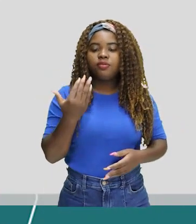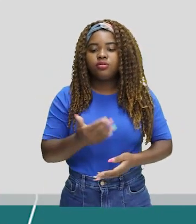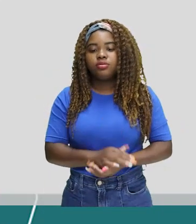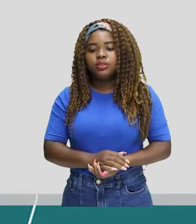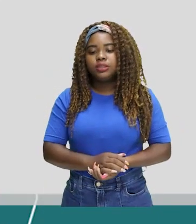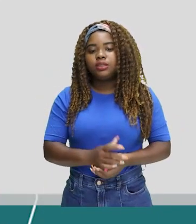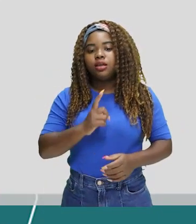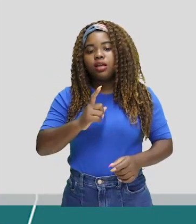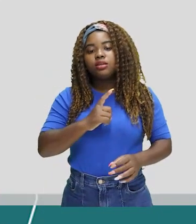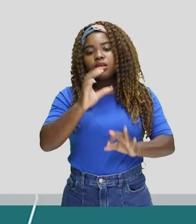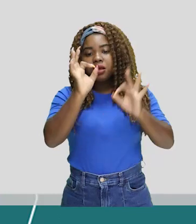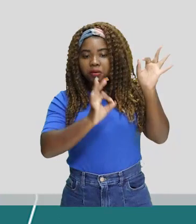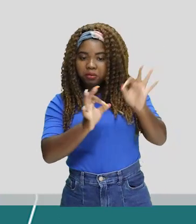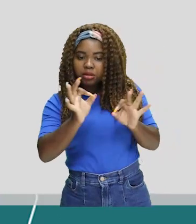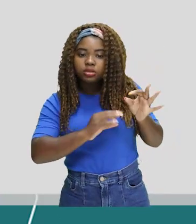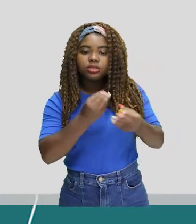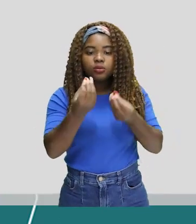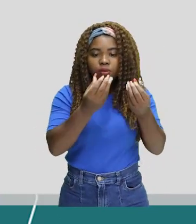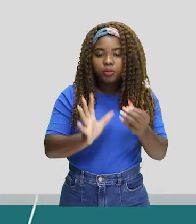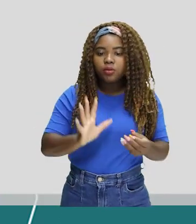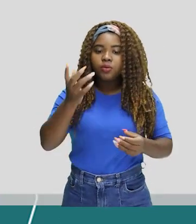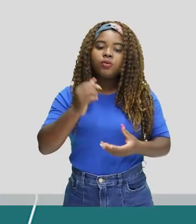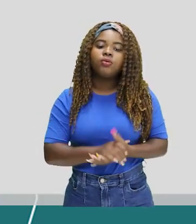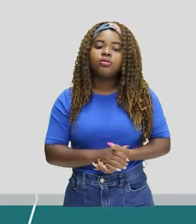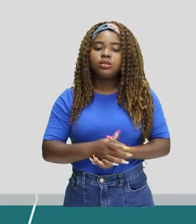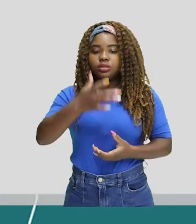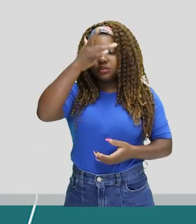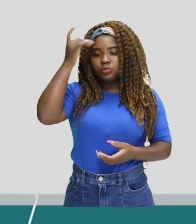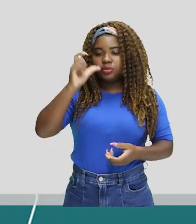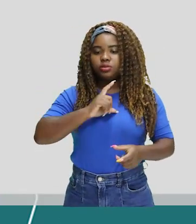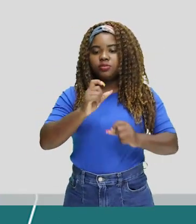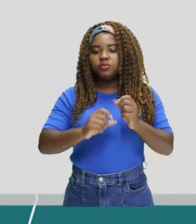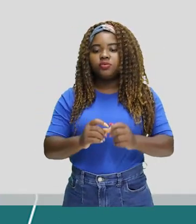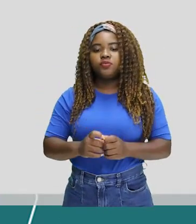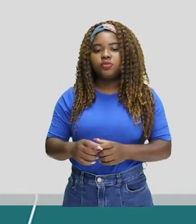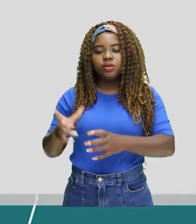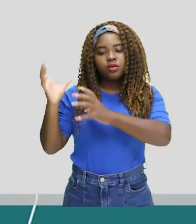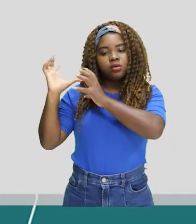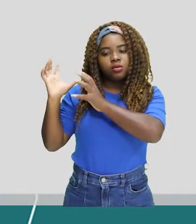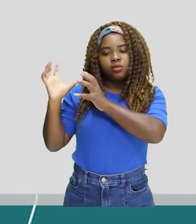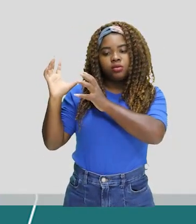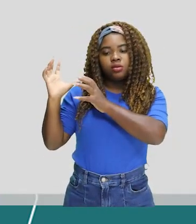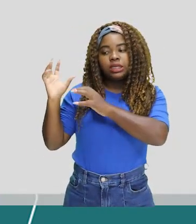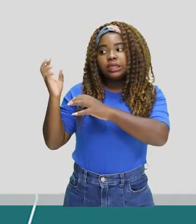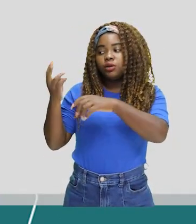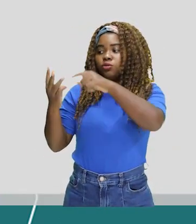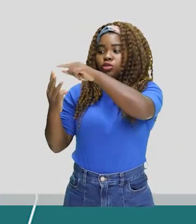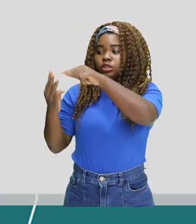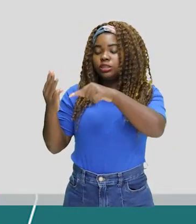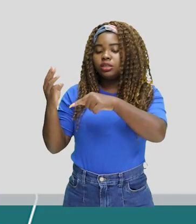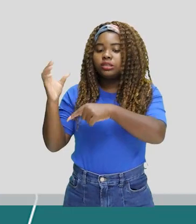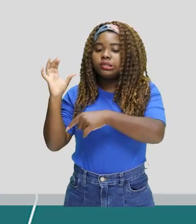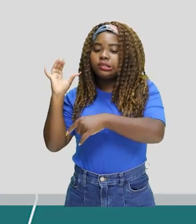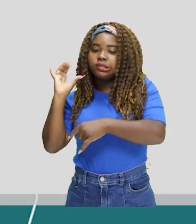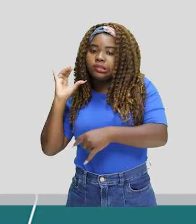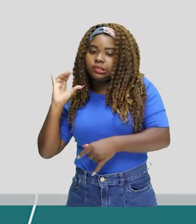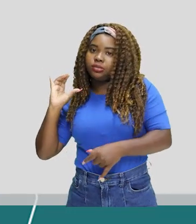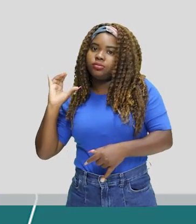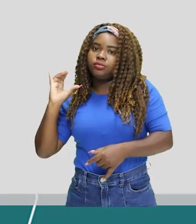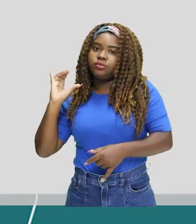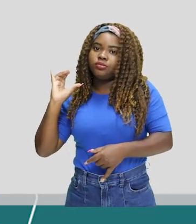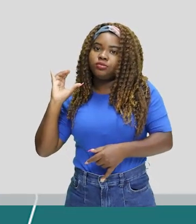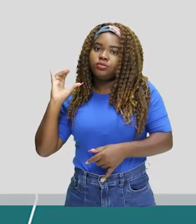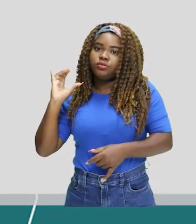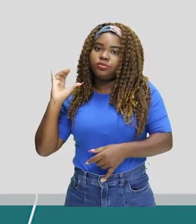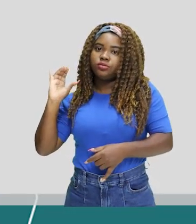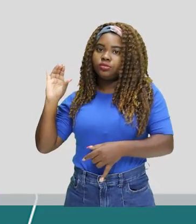ó, a preparação. O atleta deve segurar o engenho com os 3 dedos centrais, servindo o polegar